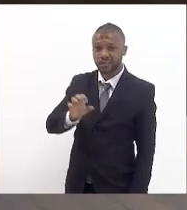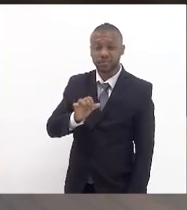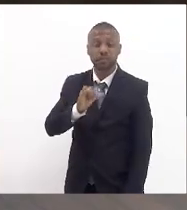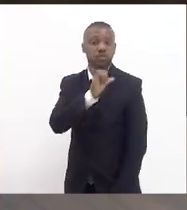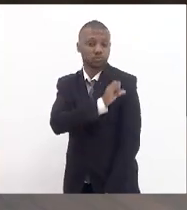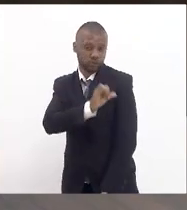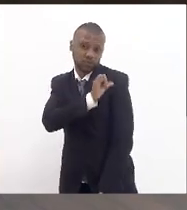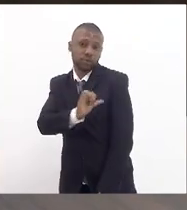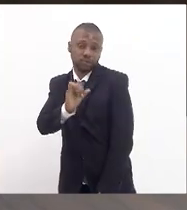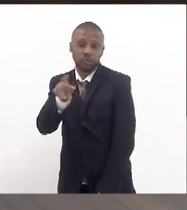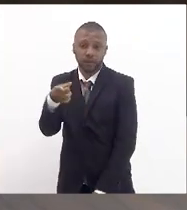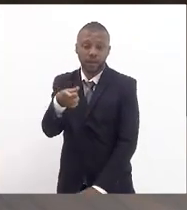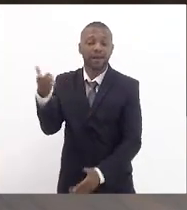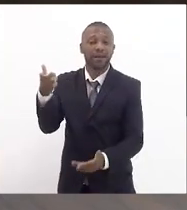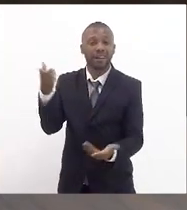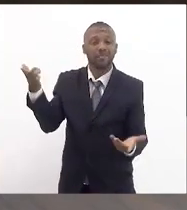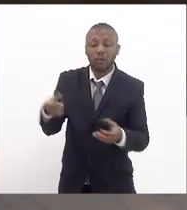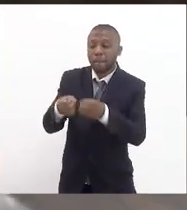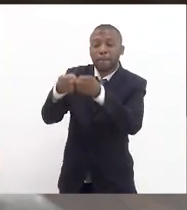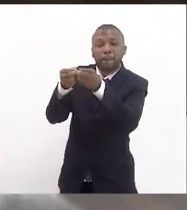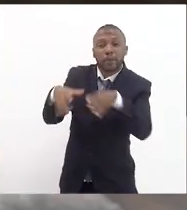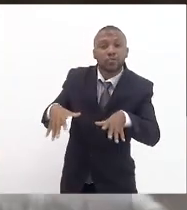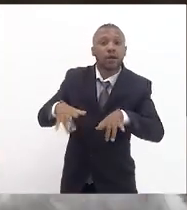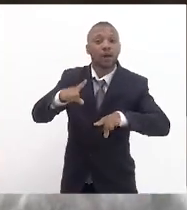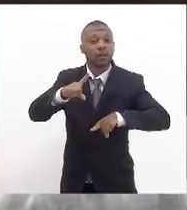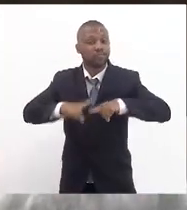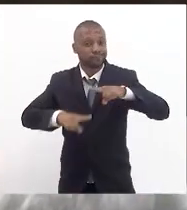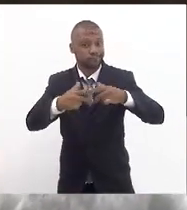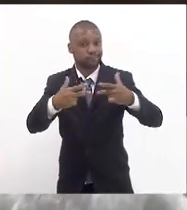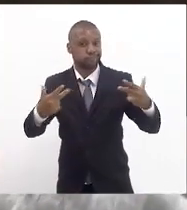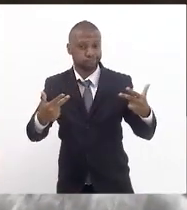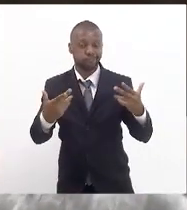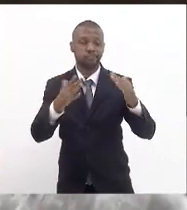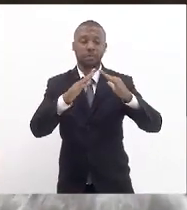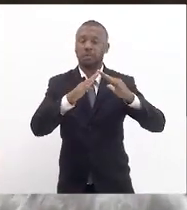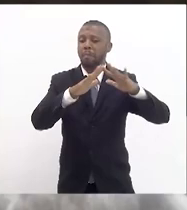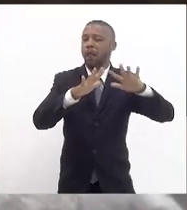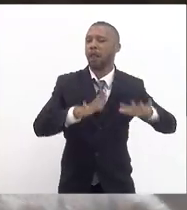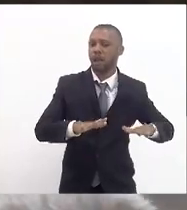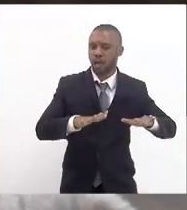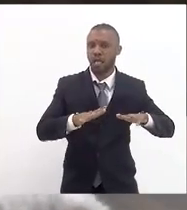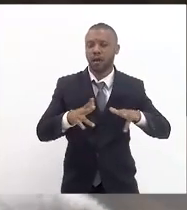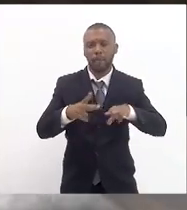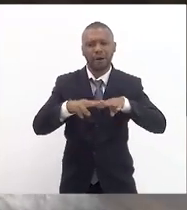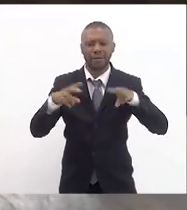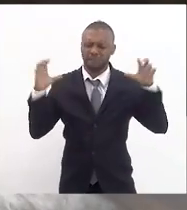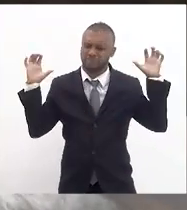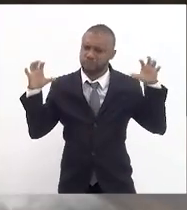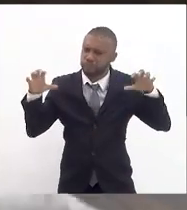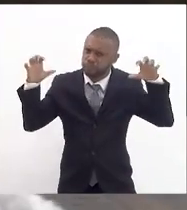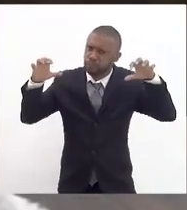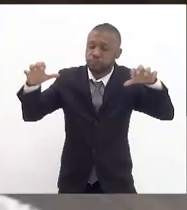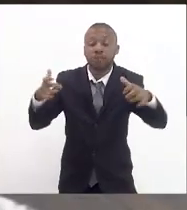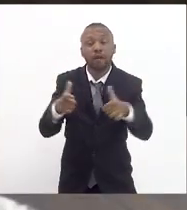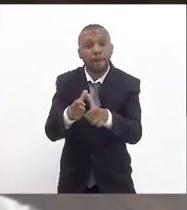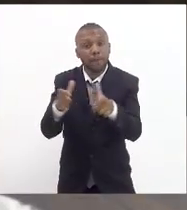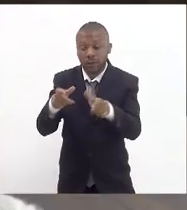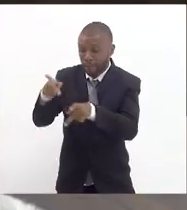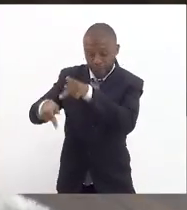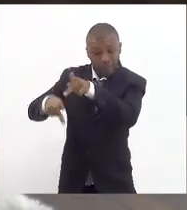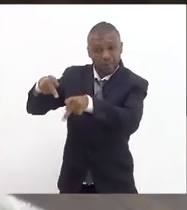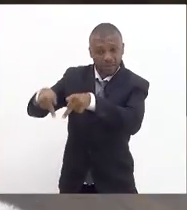da chuva. E atendemos também diversos petropolitanos, que foi a maior